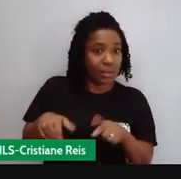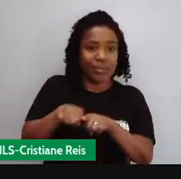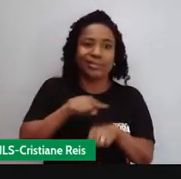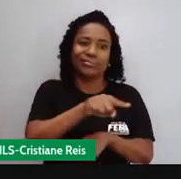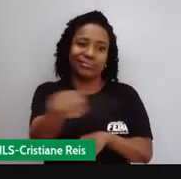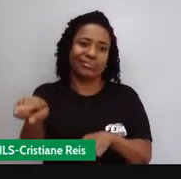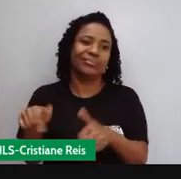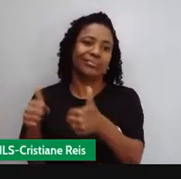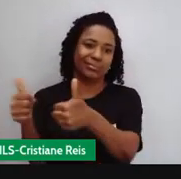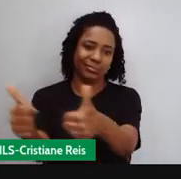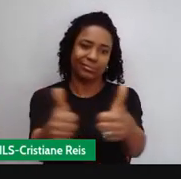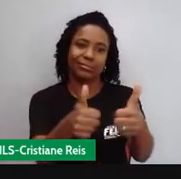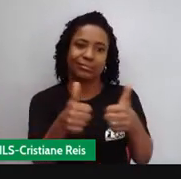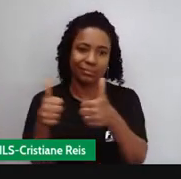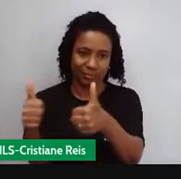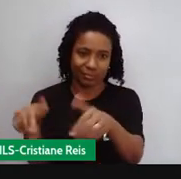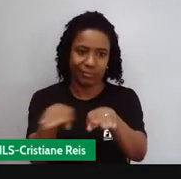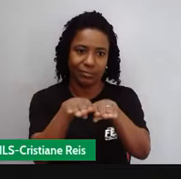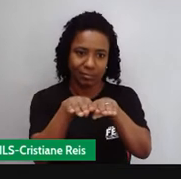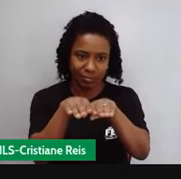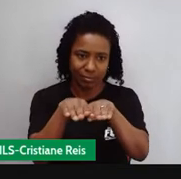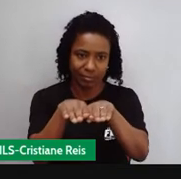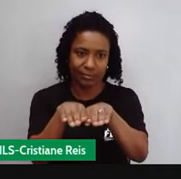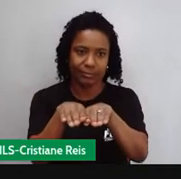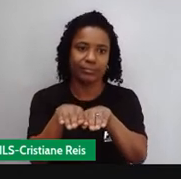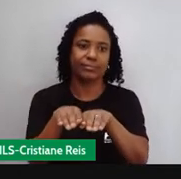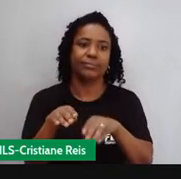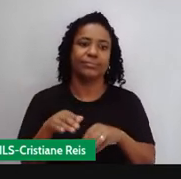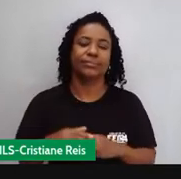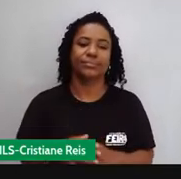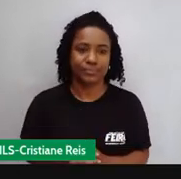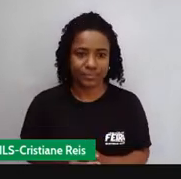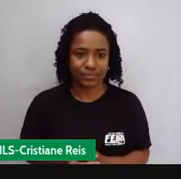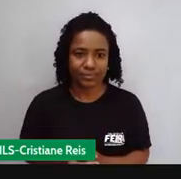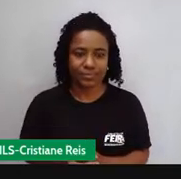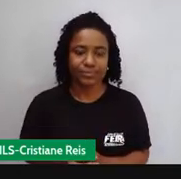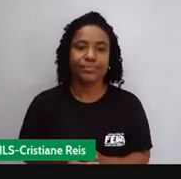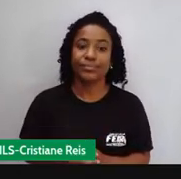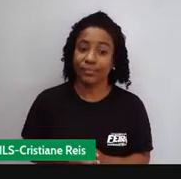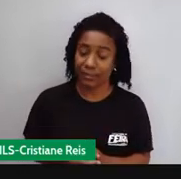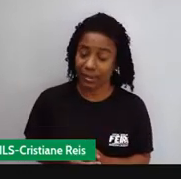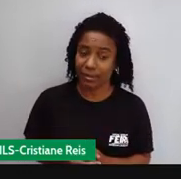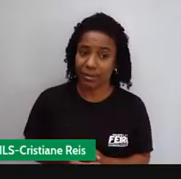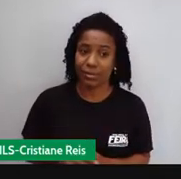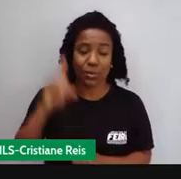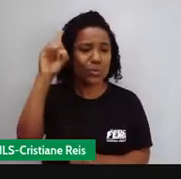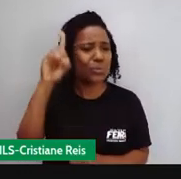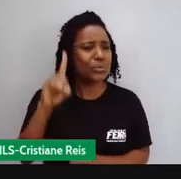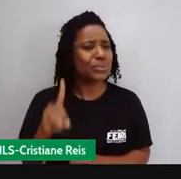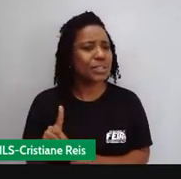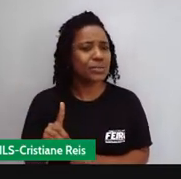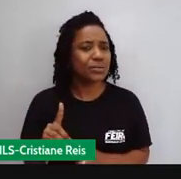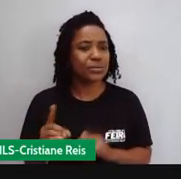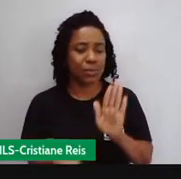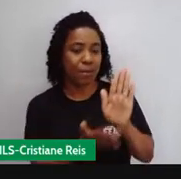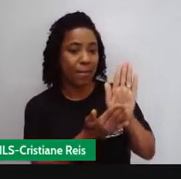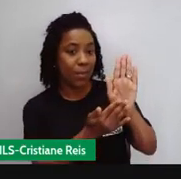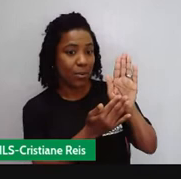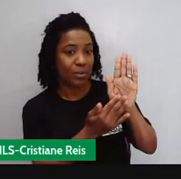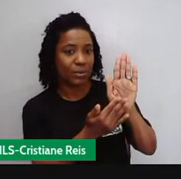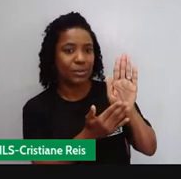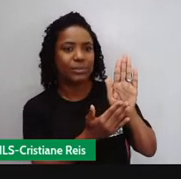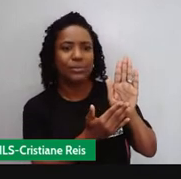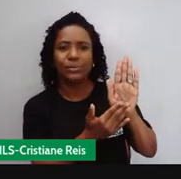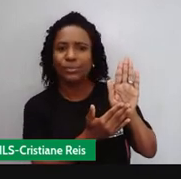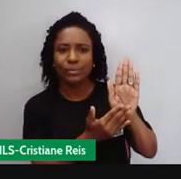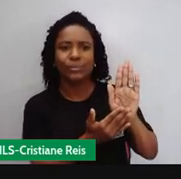Os direitos políticos dos cidadãos brasileiros são assegurados pela Constituição Federal. Nesse